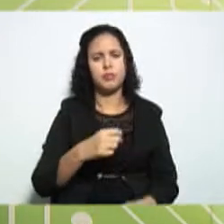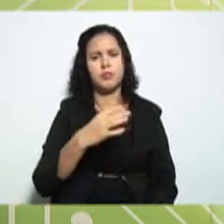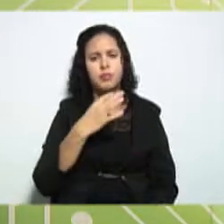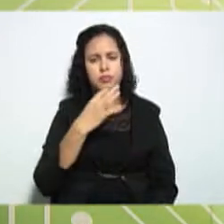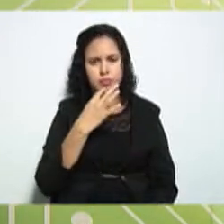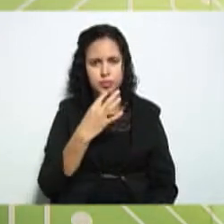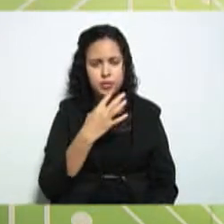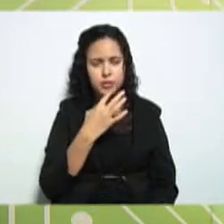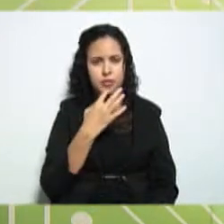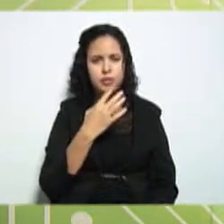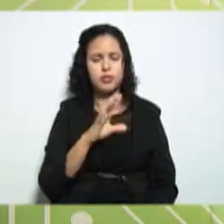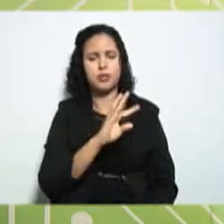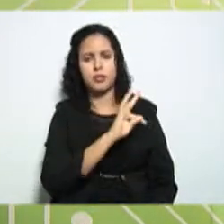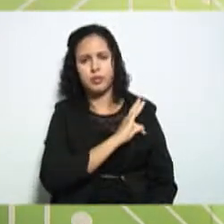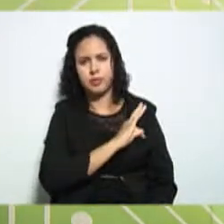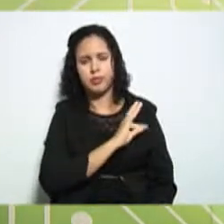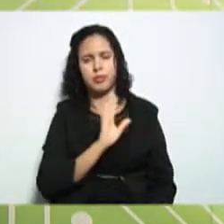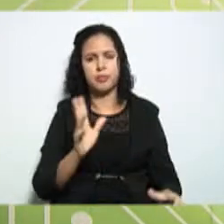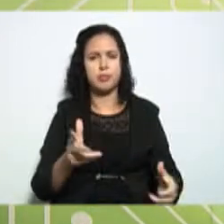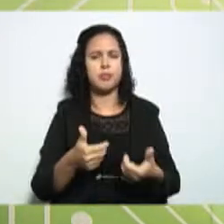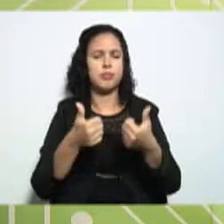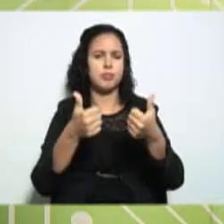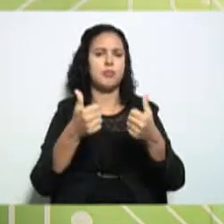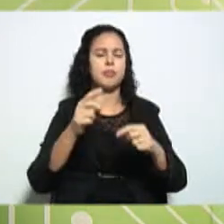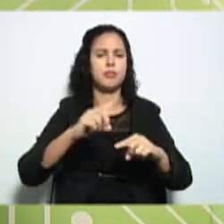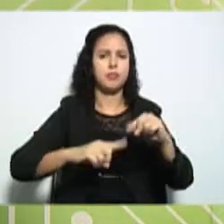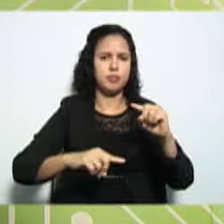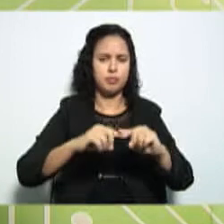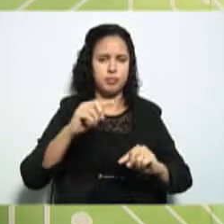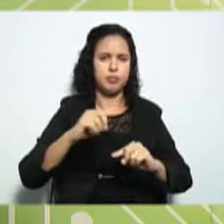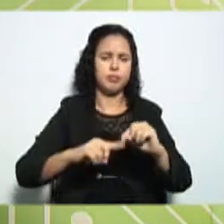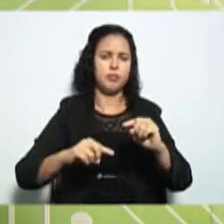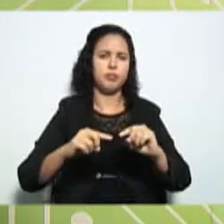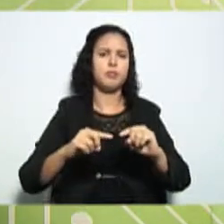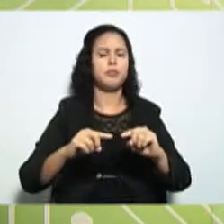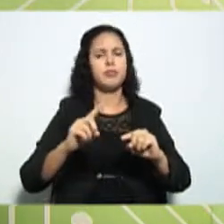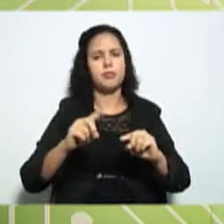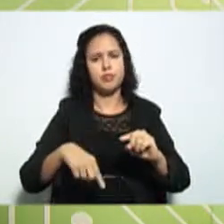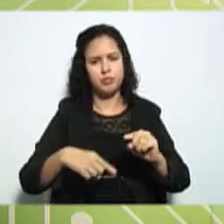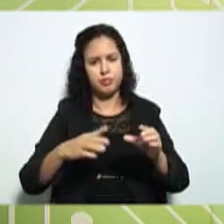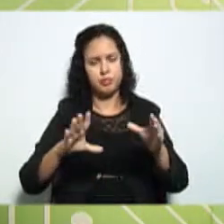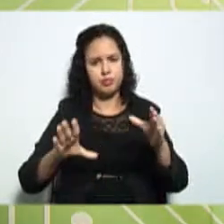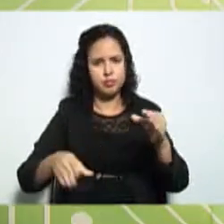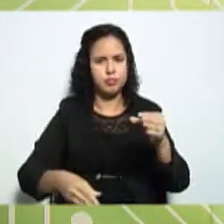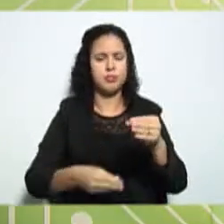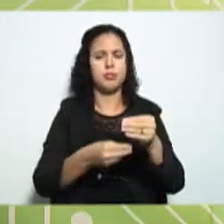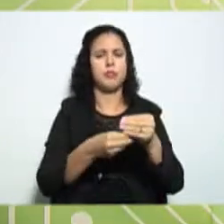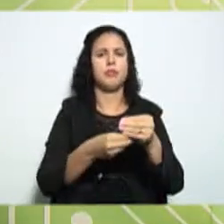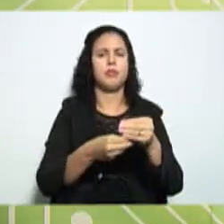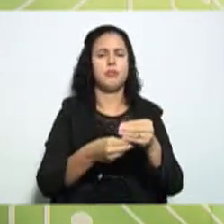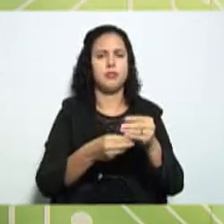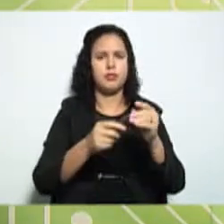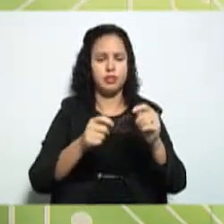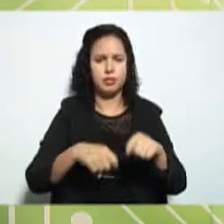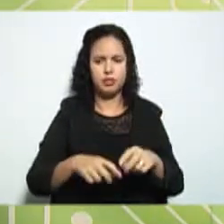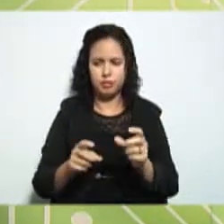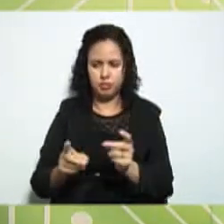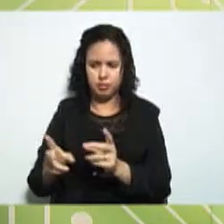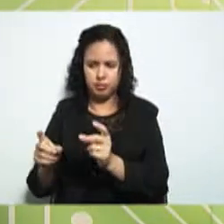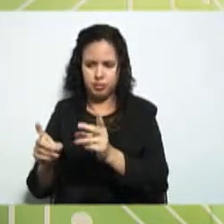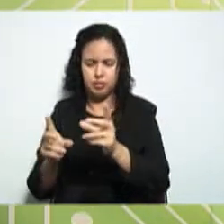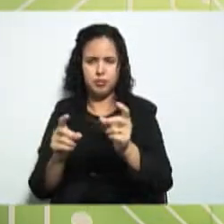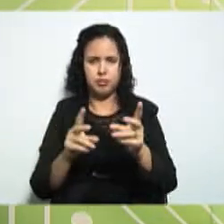técnico para fazer melhorias, beneficiamento no produto, que vai tornar o produto mais complexo e assim vai poder comercializar um produto